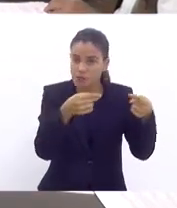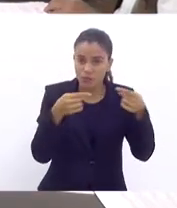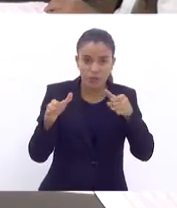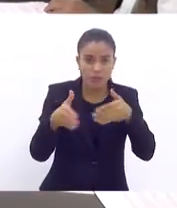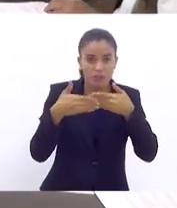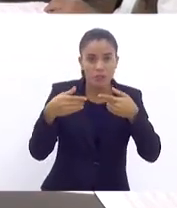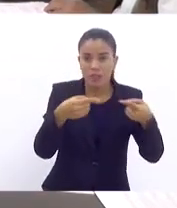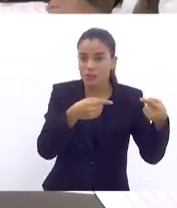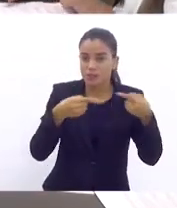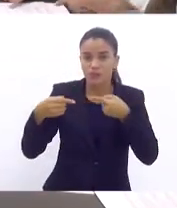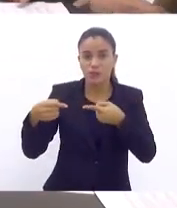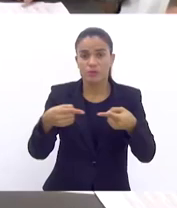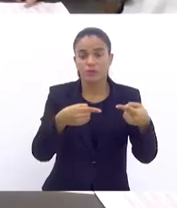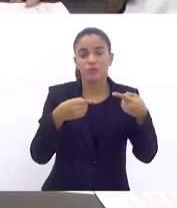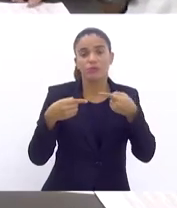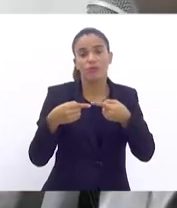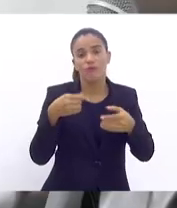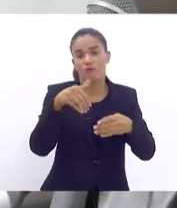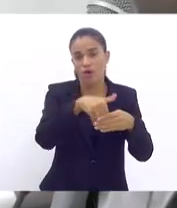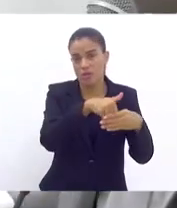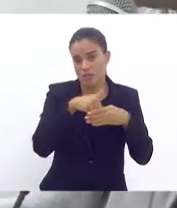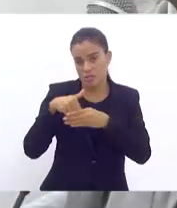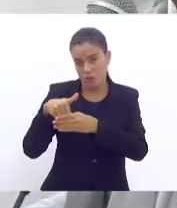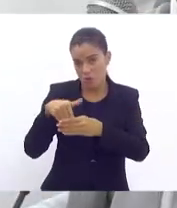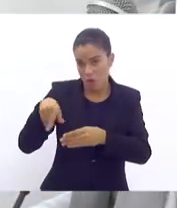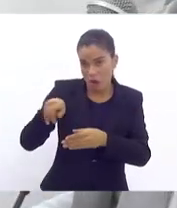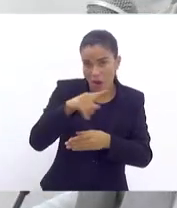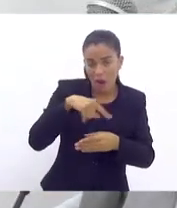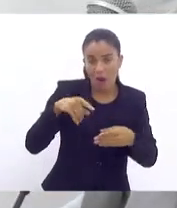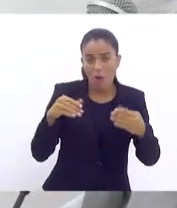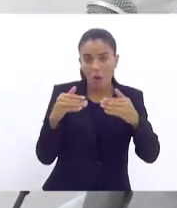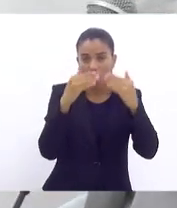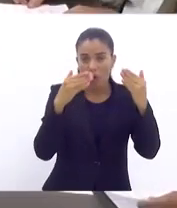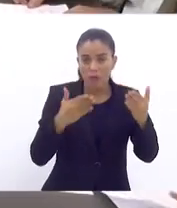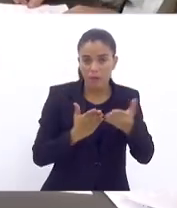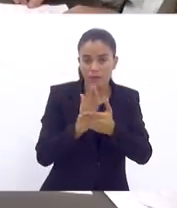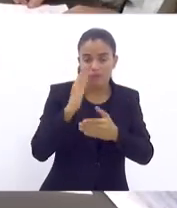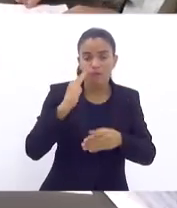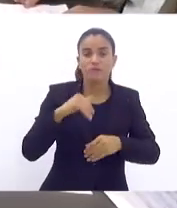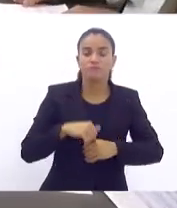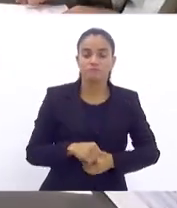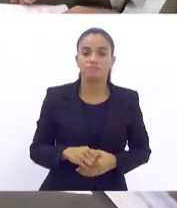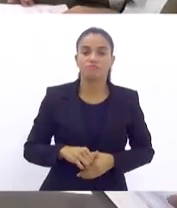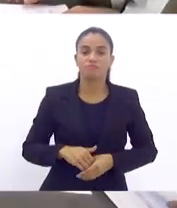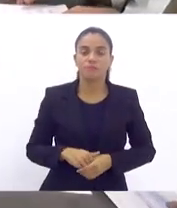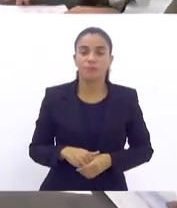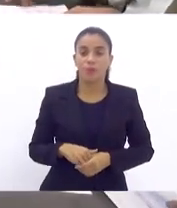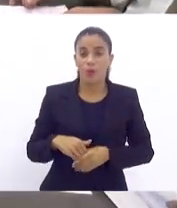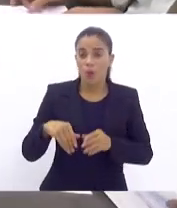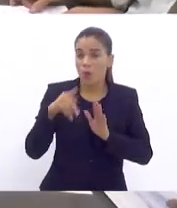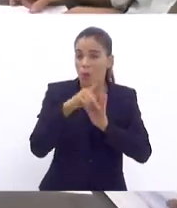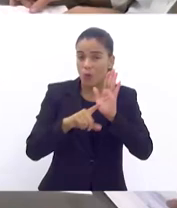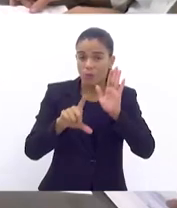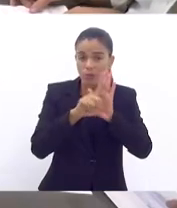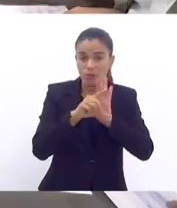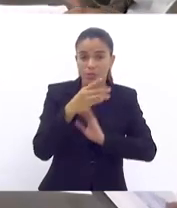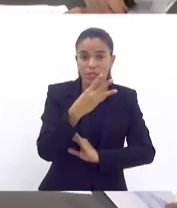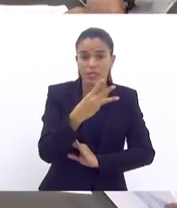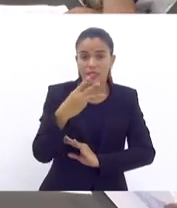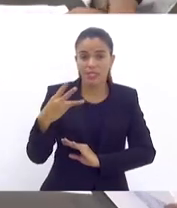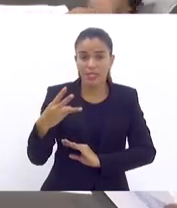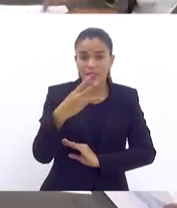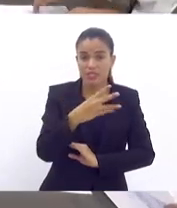discussão em votação senhores que aprova uma pergunta como estão aprovado o projeto 33 34